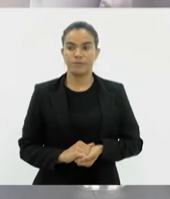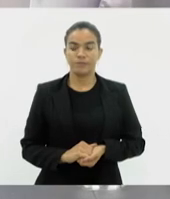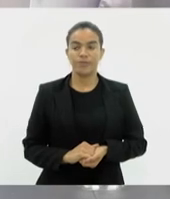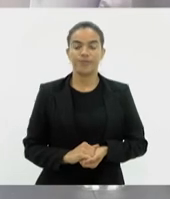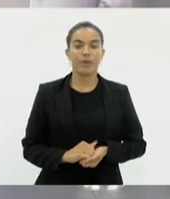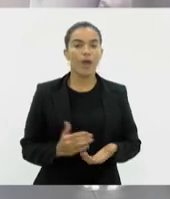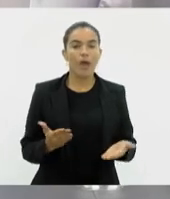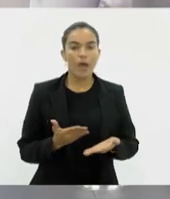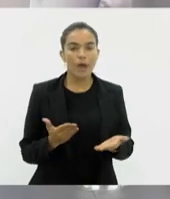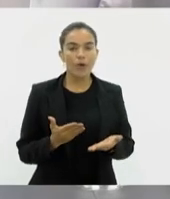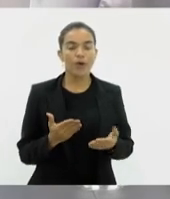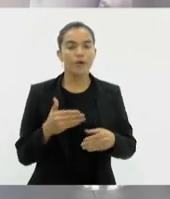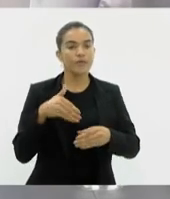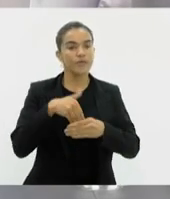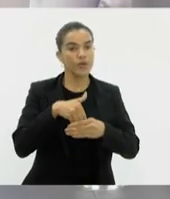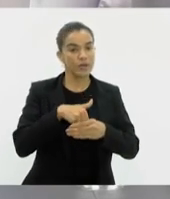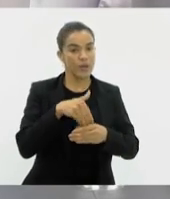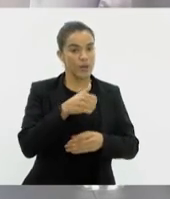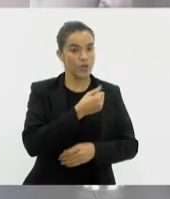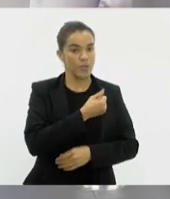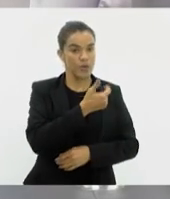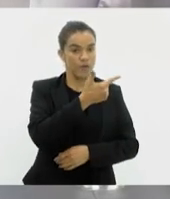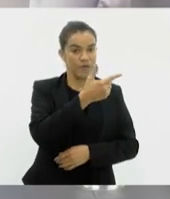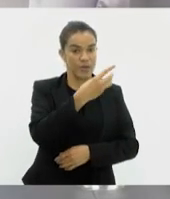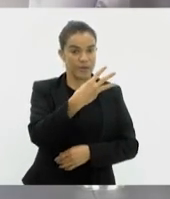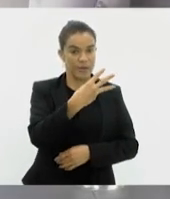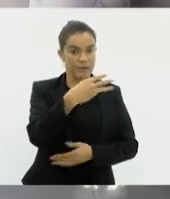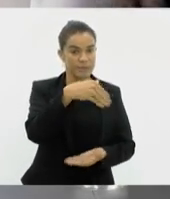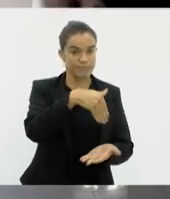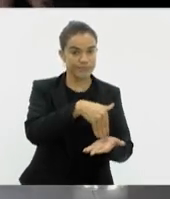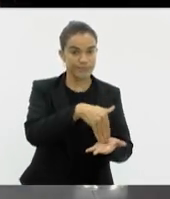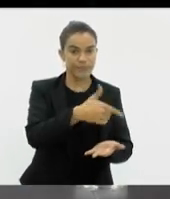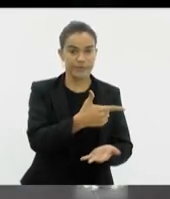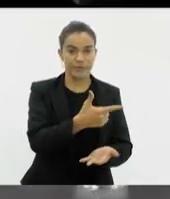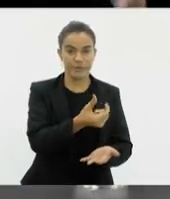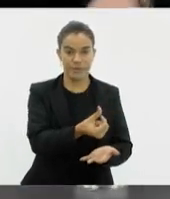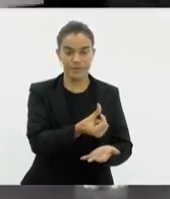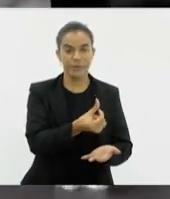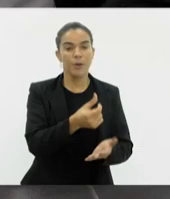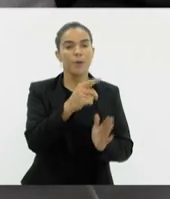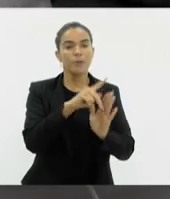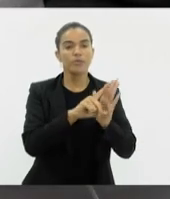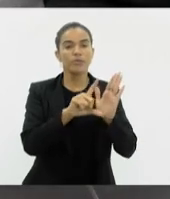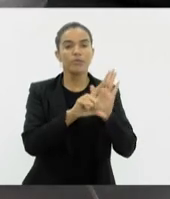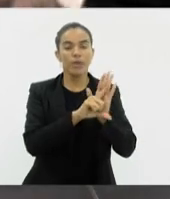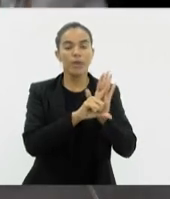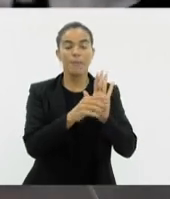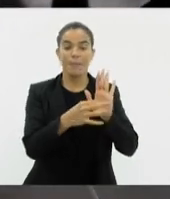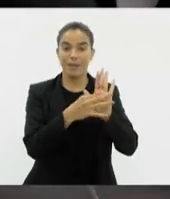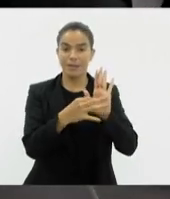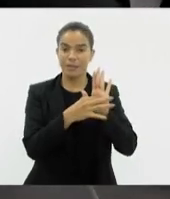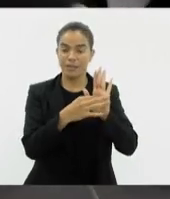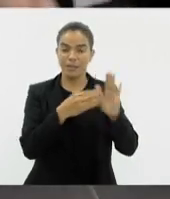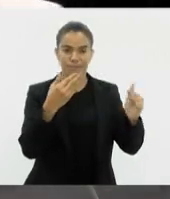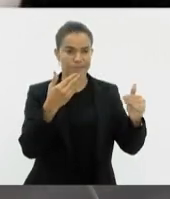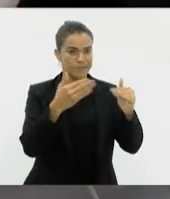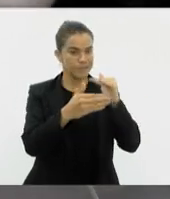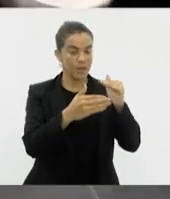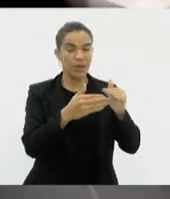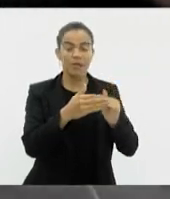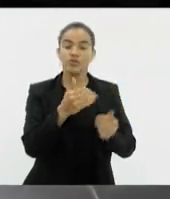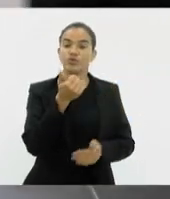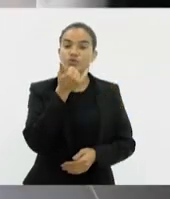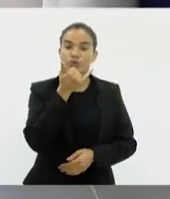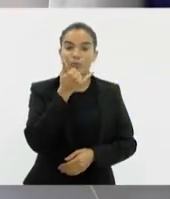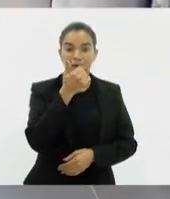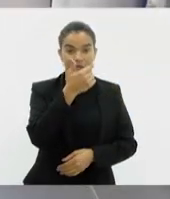Então, passo a votar o do 23 ao 26, os projetos cujos pareceres são pela inconstitucionalidade... 24,